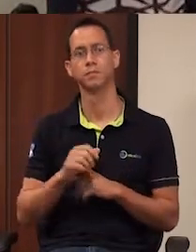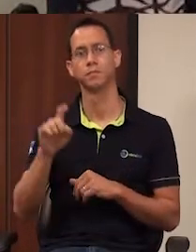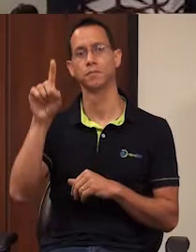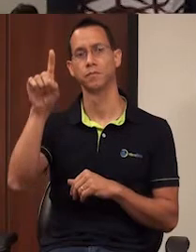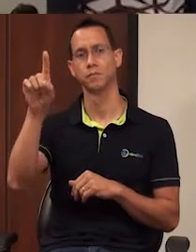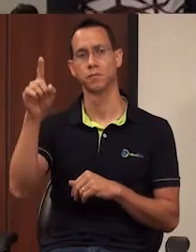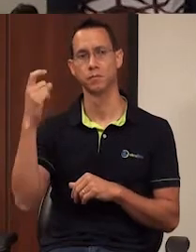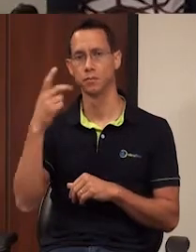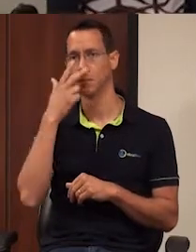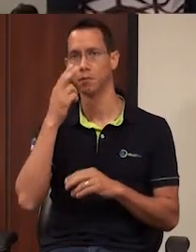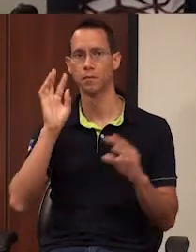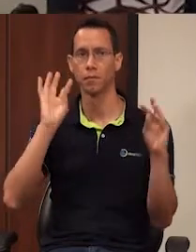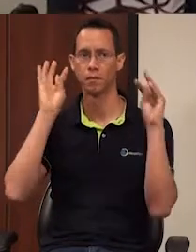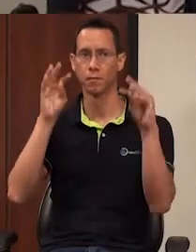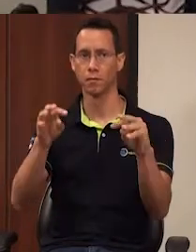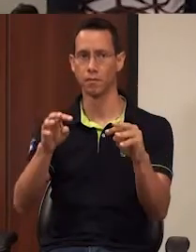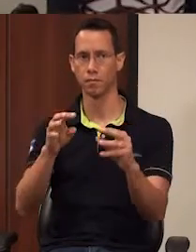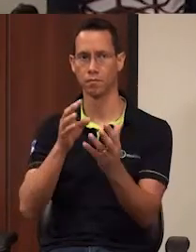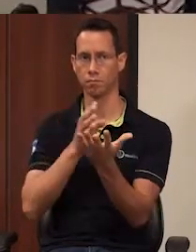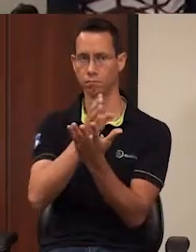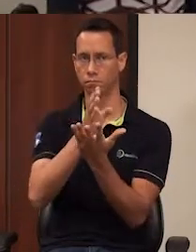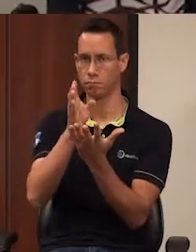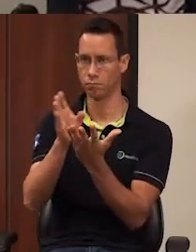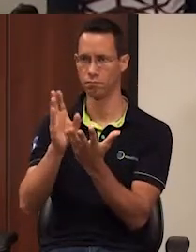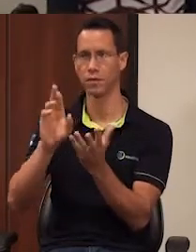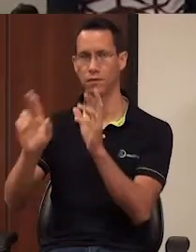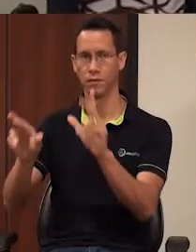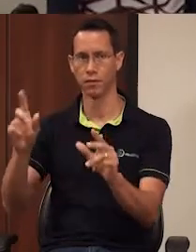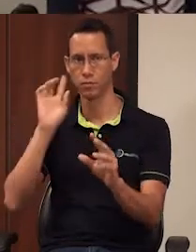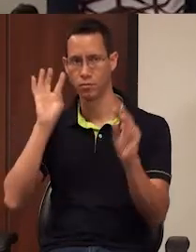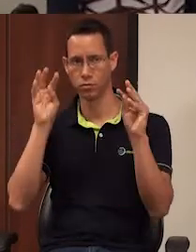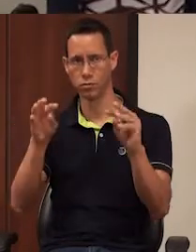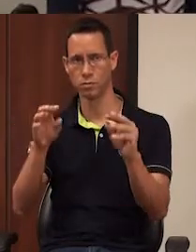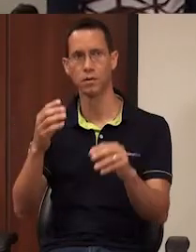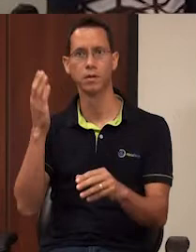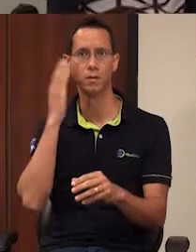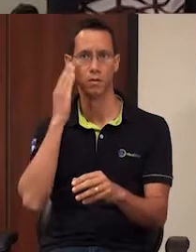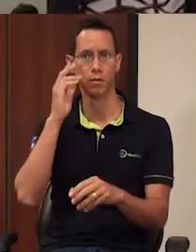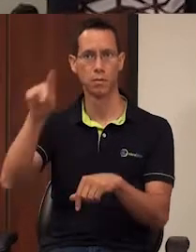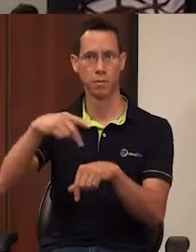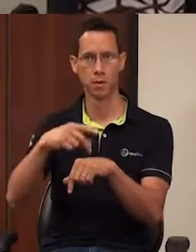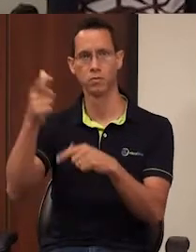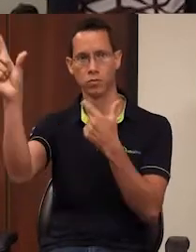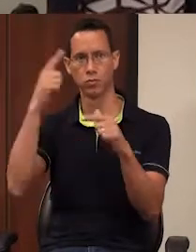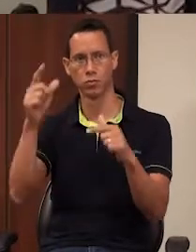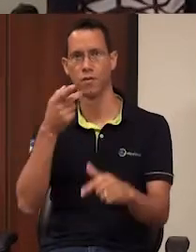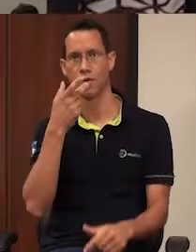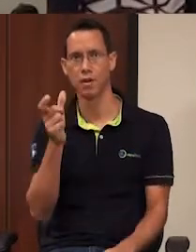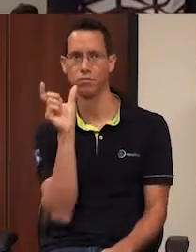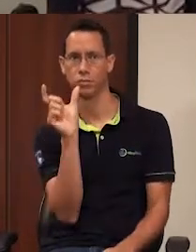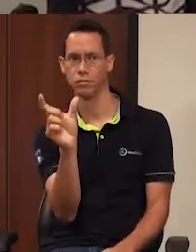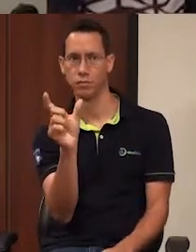era olhado por segmentos diferentes, né? Eu até soube que em outros países esse termo de